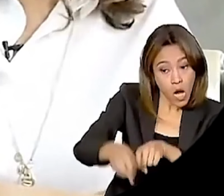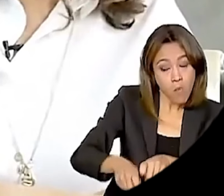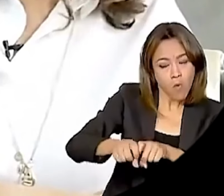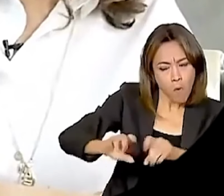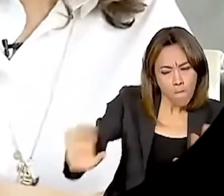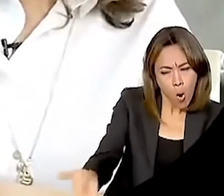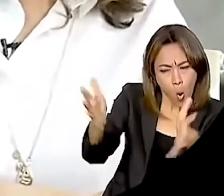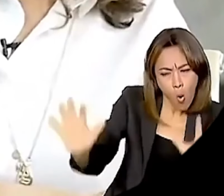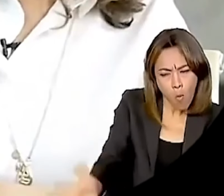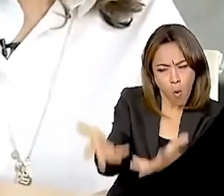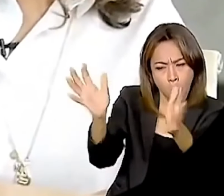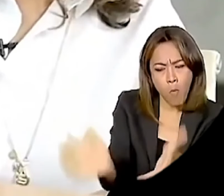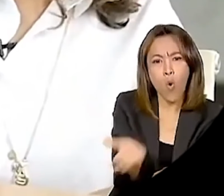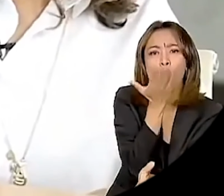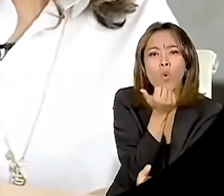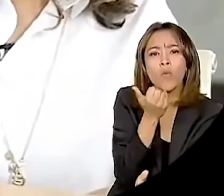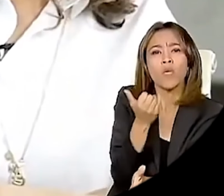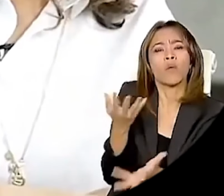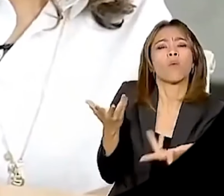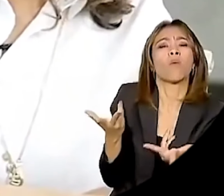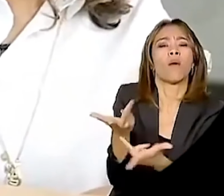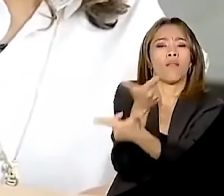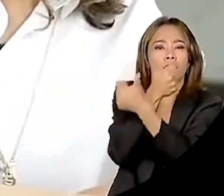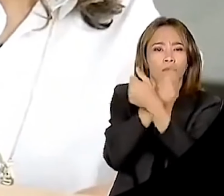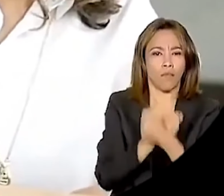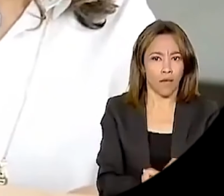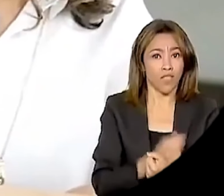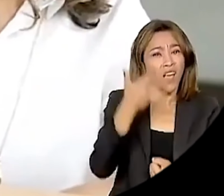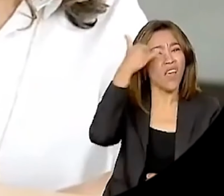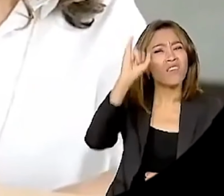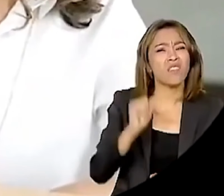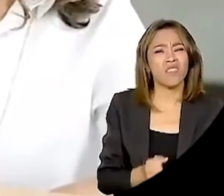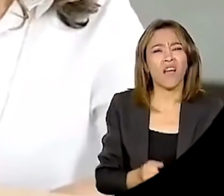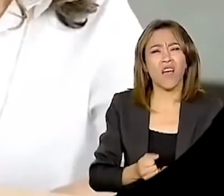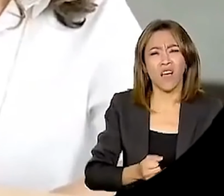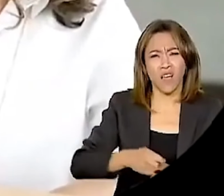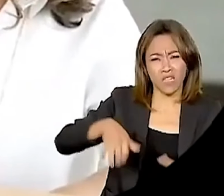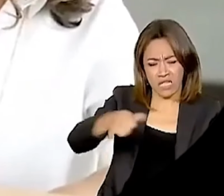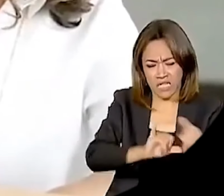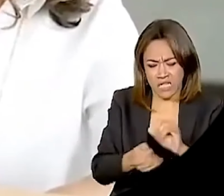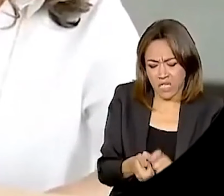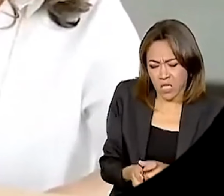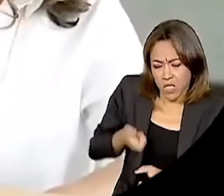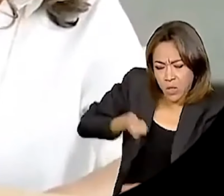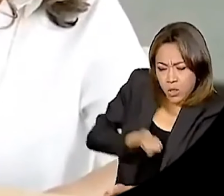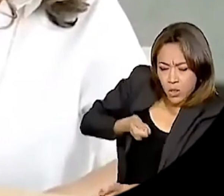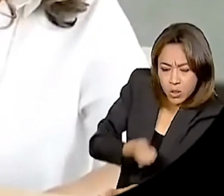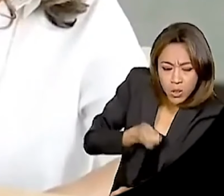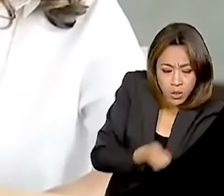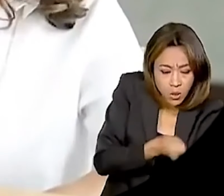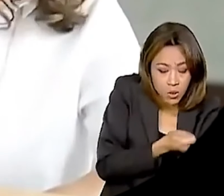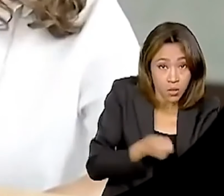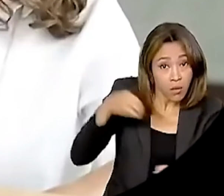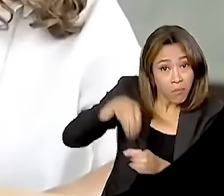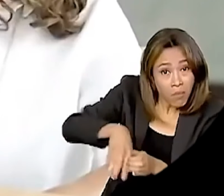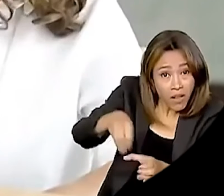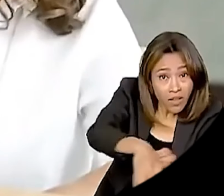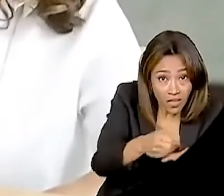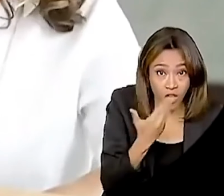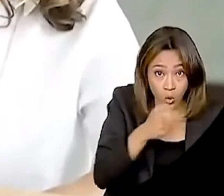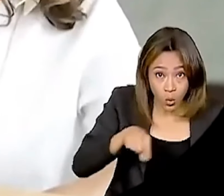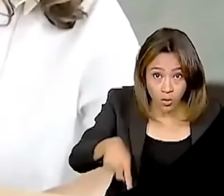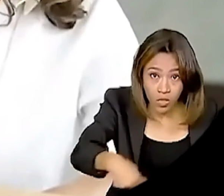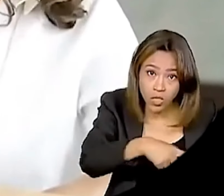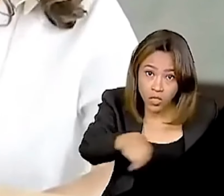Família e Combate à Fome, Wellington Dias. Então, um dos objetivos de desenvolvimento sustentável estabelecidos pela Organização das